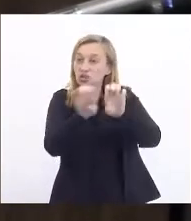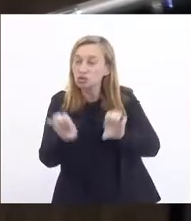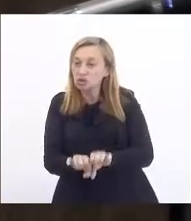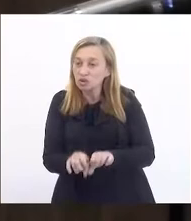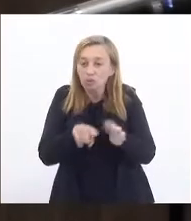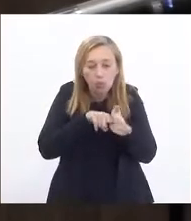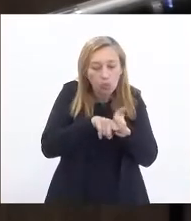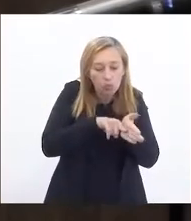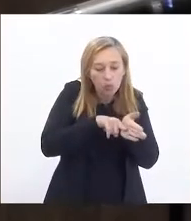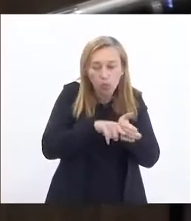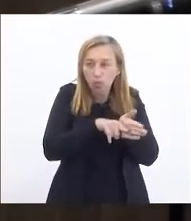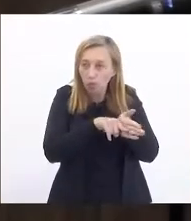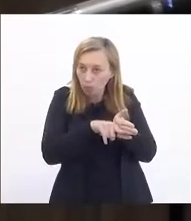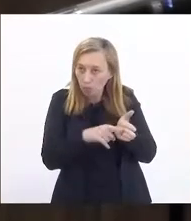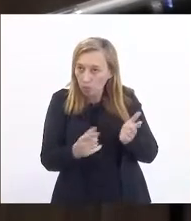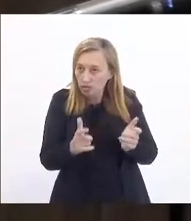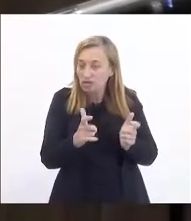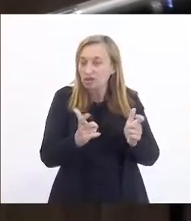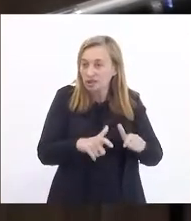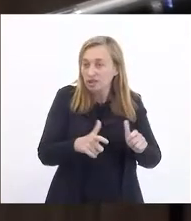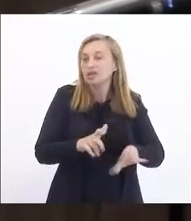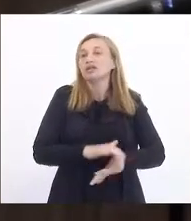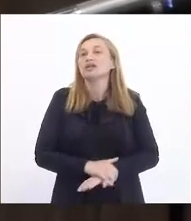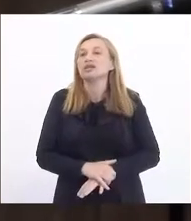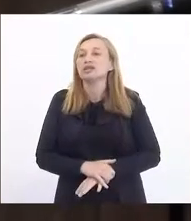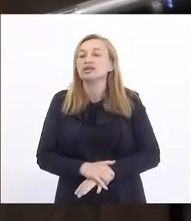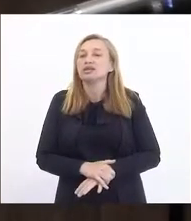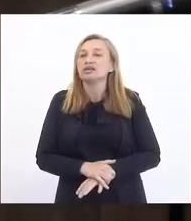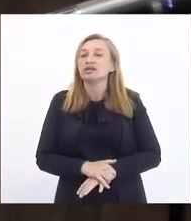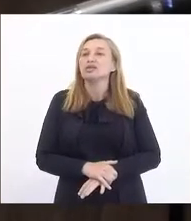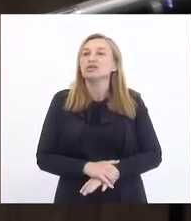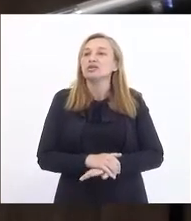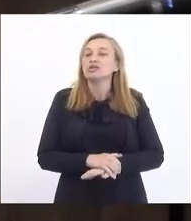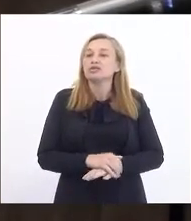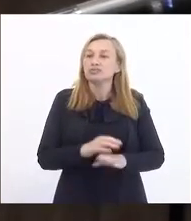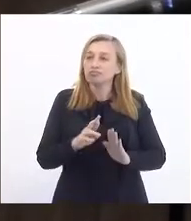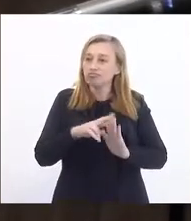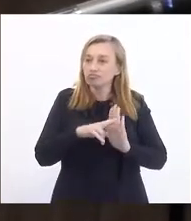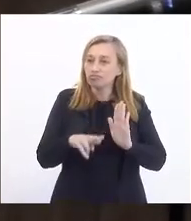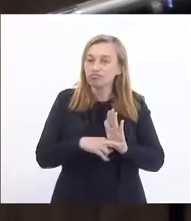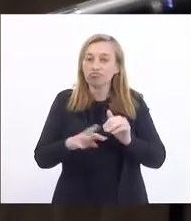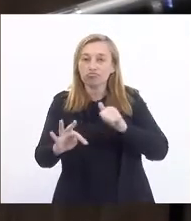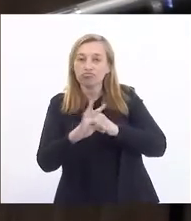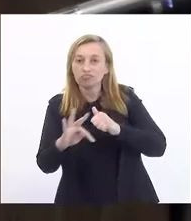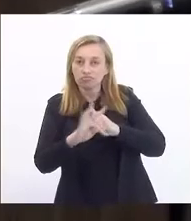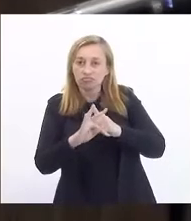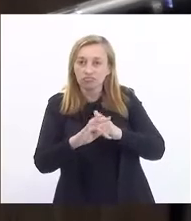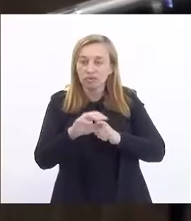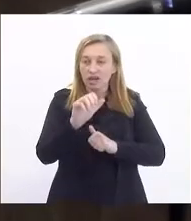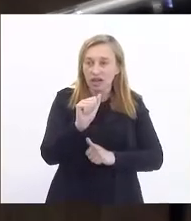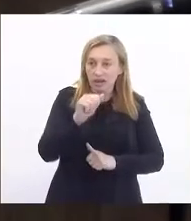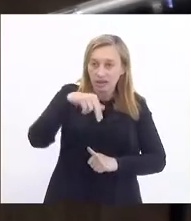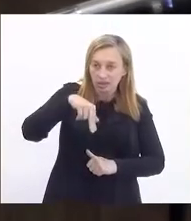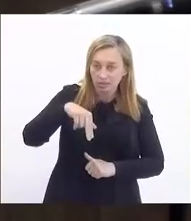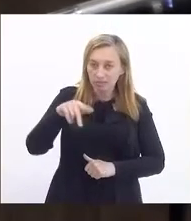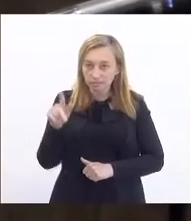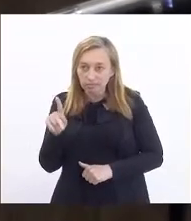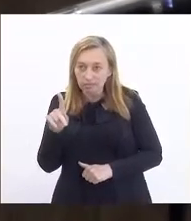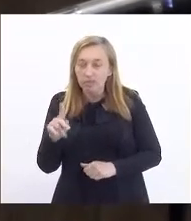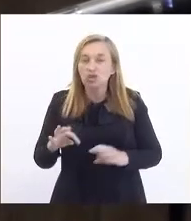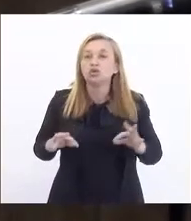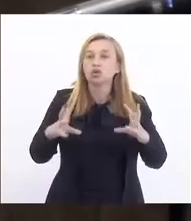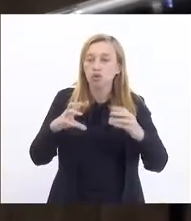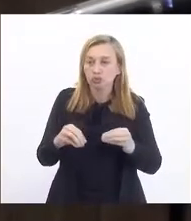fiscalização da Secretaria de Fazenda estabelecer um termo de cooperação técnica com a ANP isso tudo